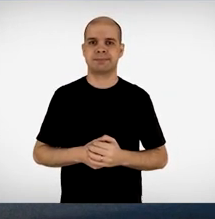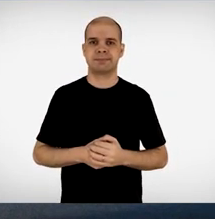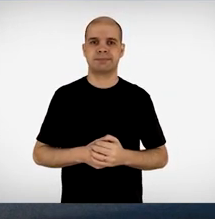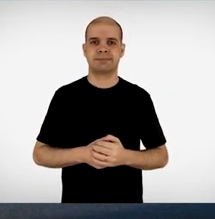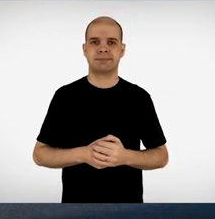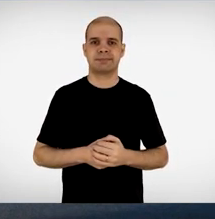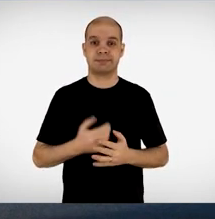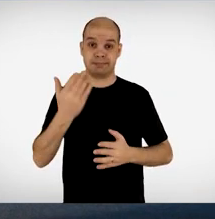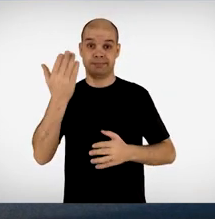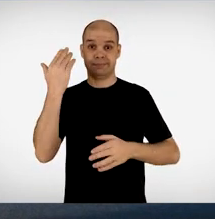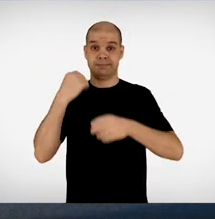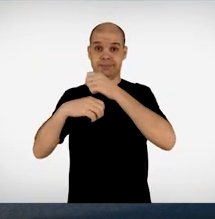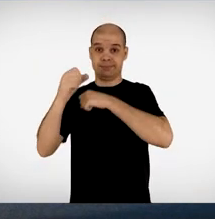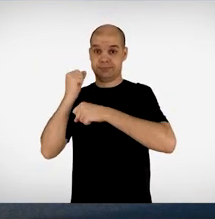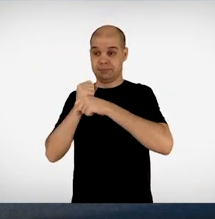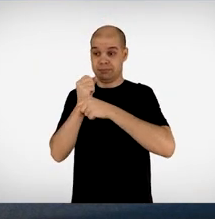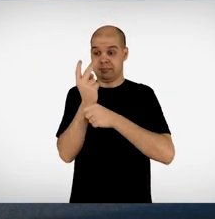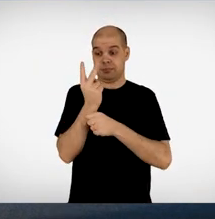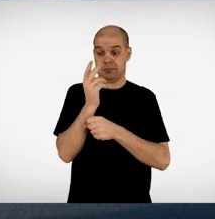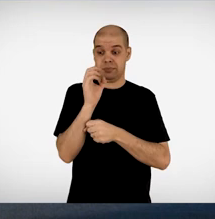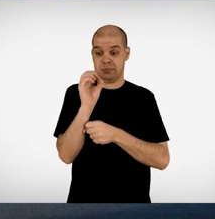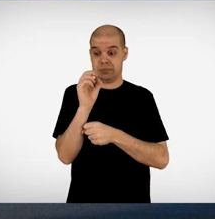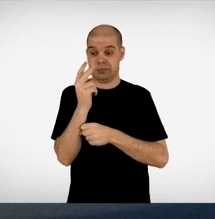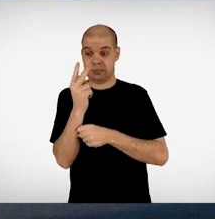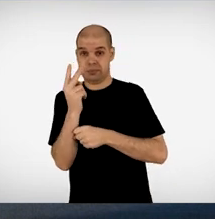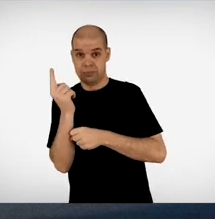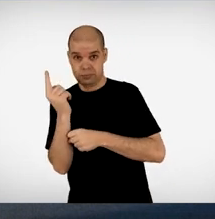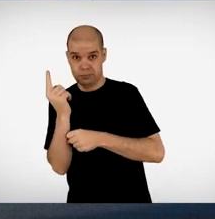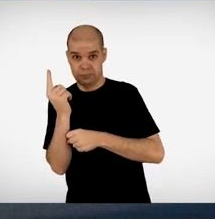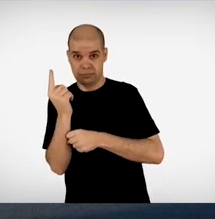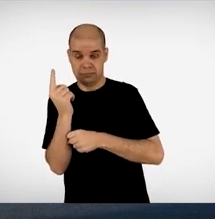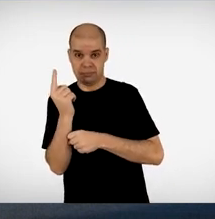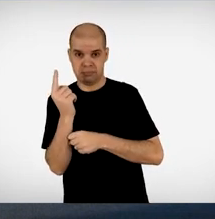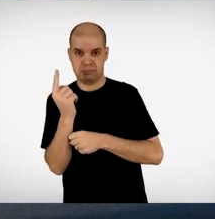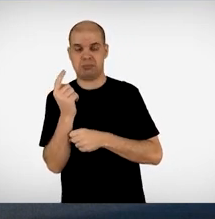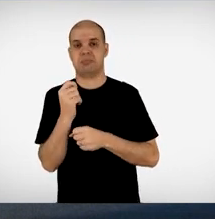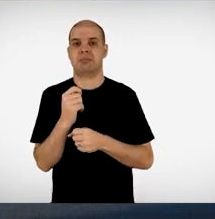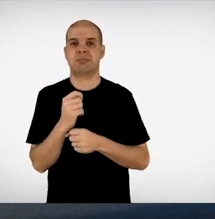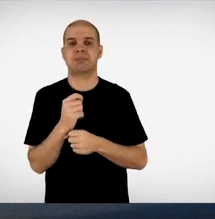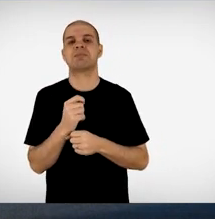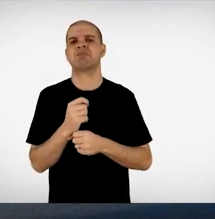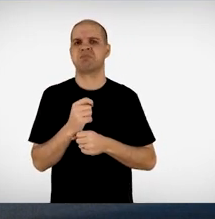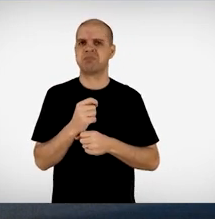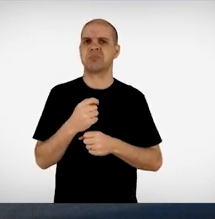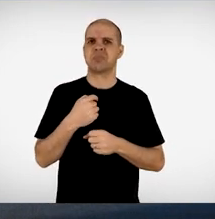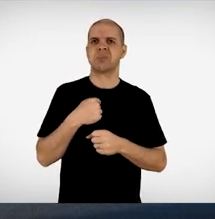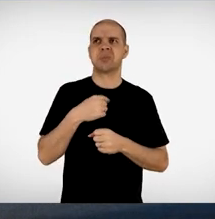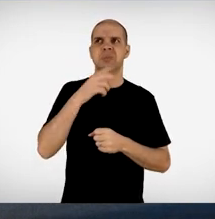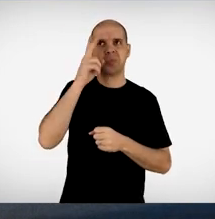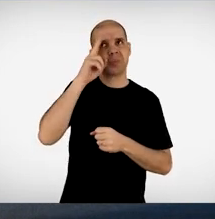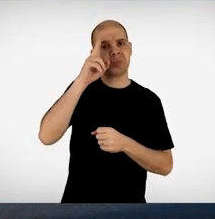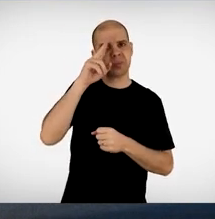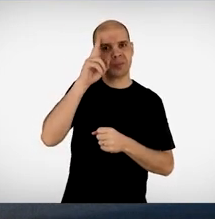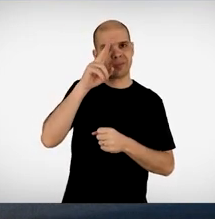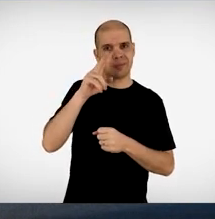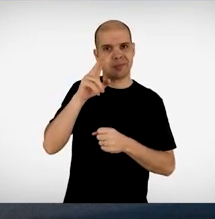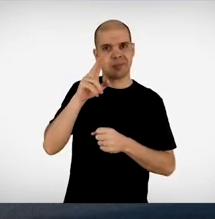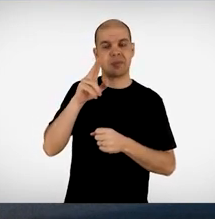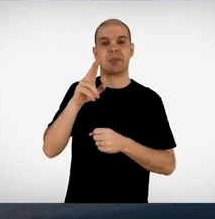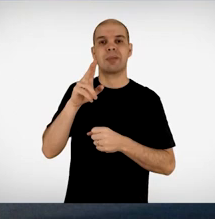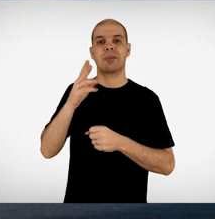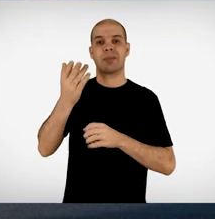Eu, no final do ano, eu passei, desde que eu engravidei, que a gravidez dura um ano, né? É mentira que dura